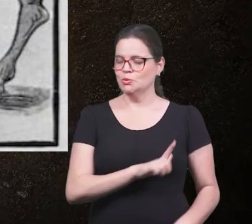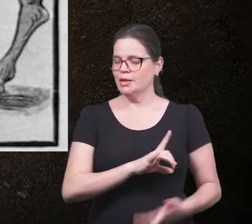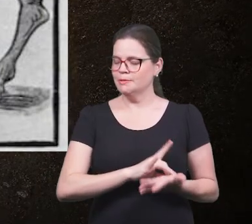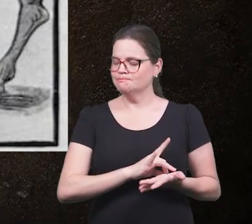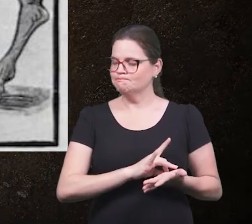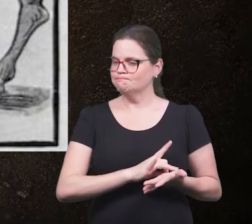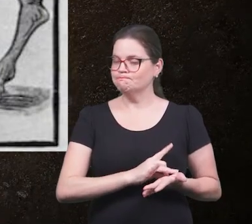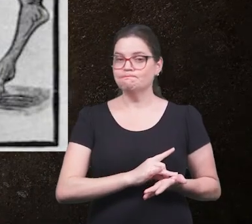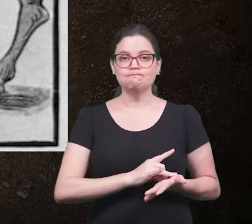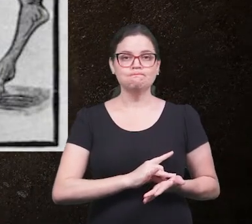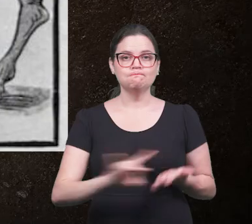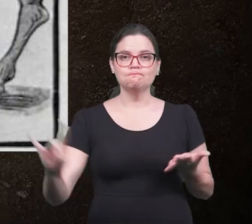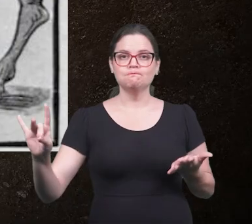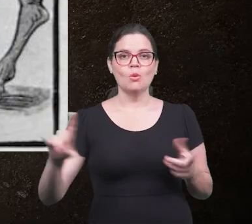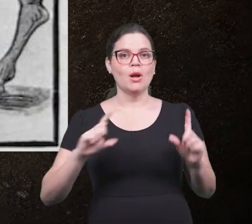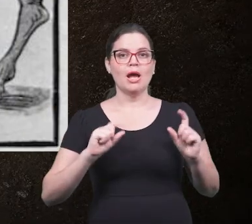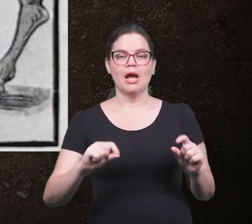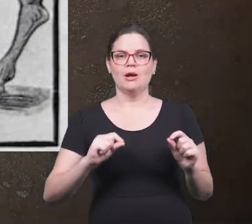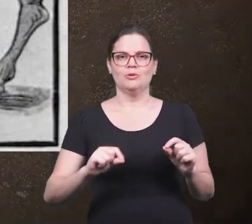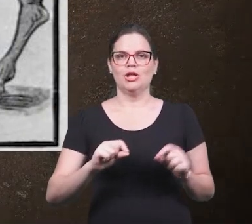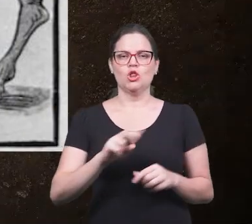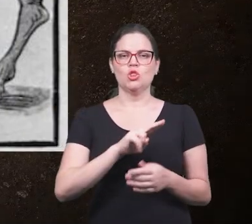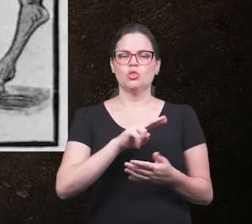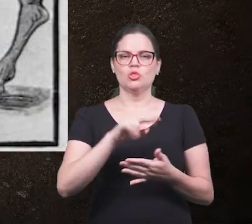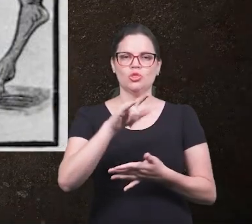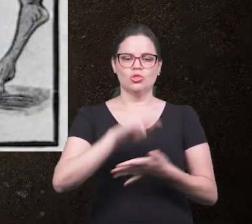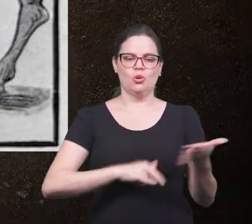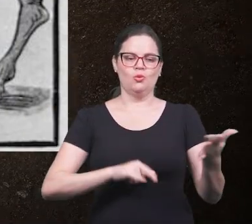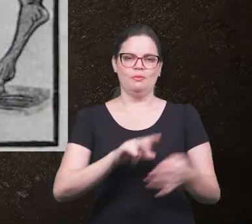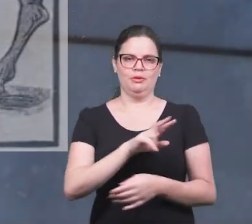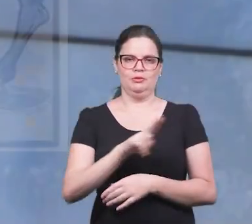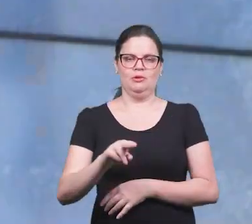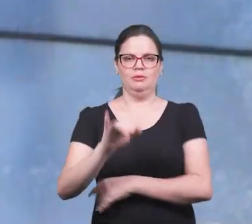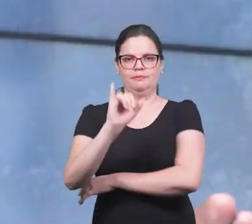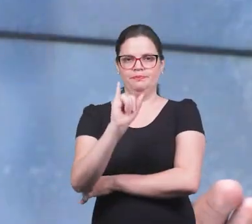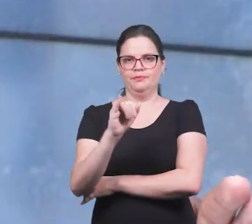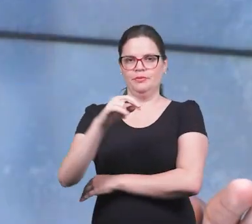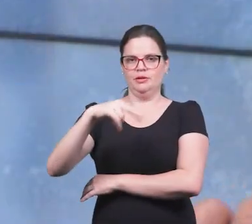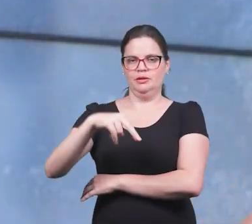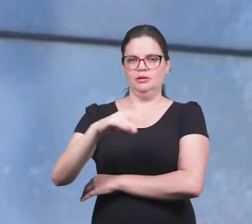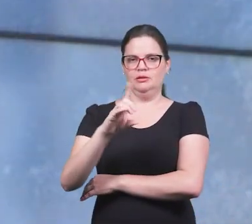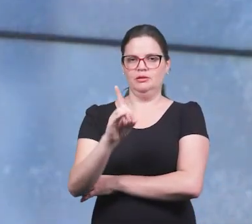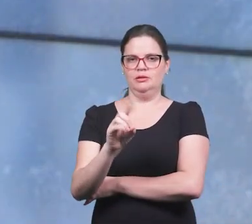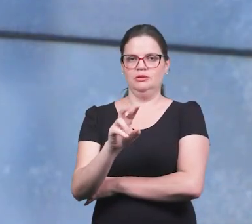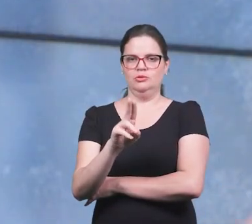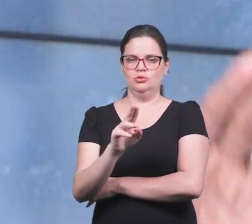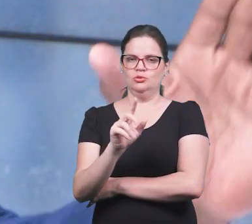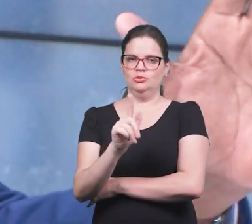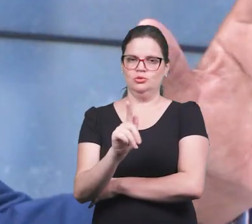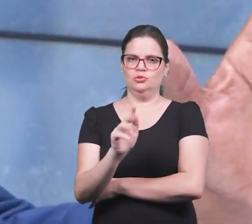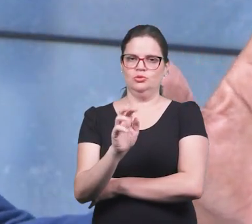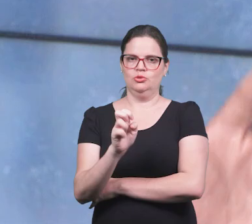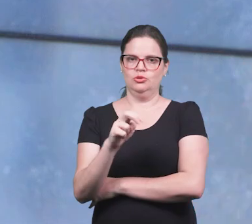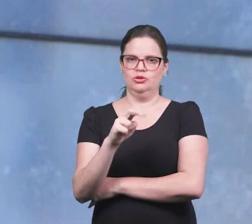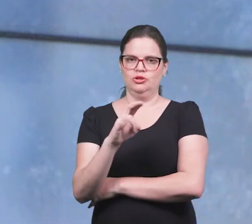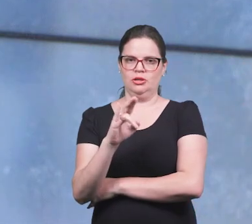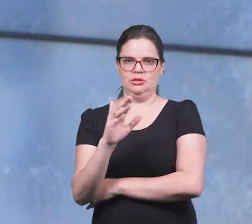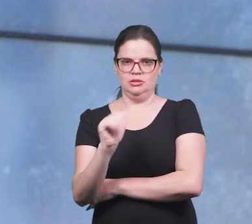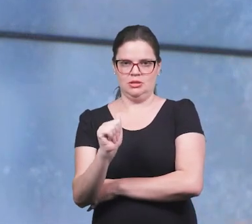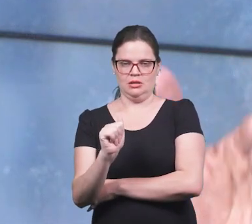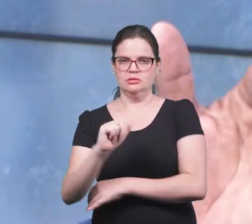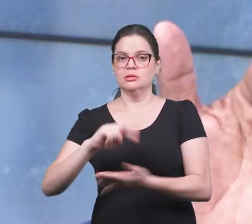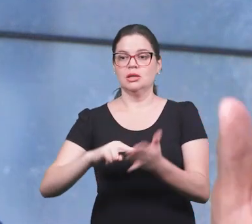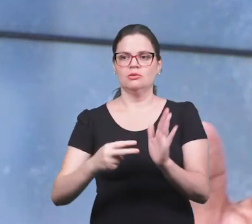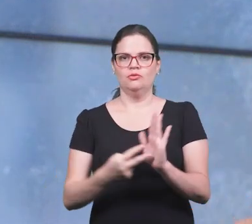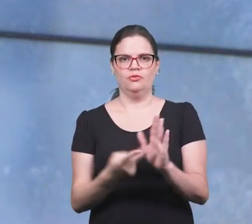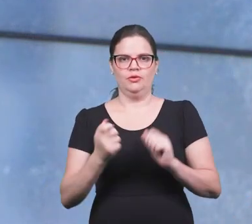eram documentos, né, de perdão emitidos pelo líder religioso máximo, né, no